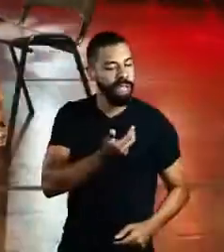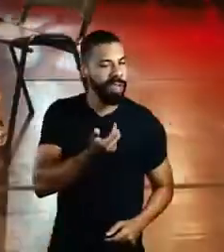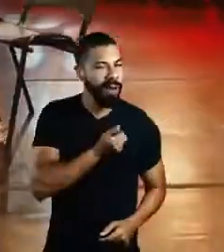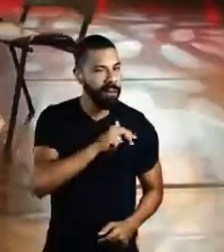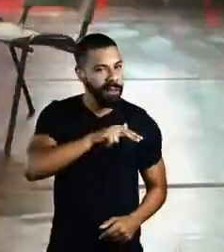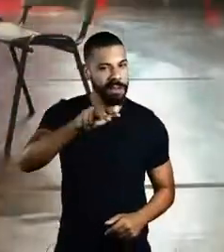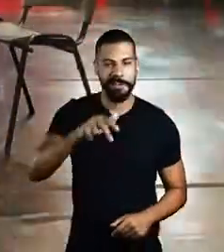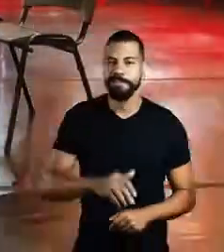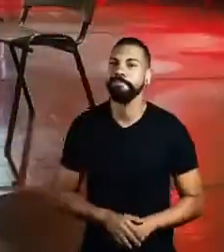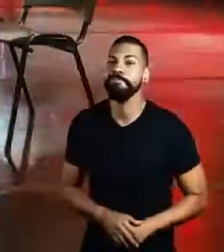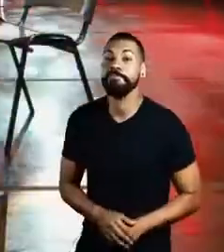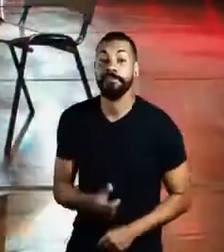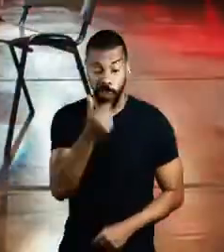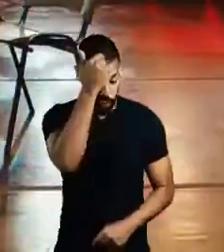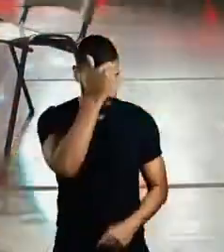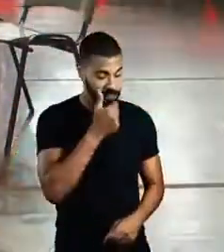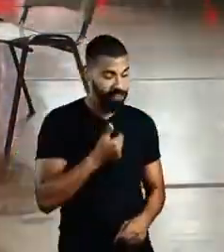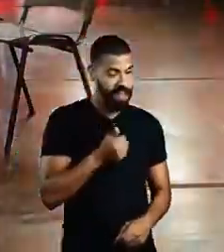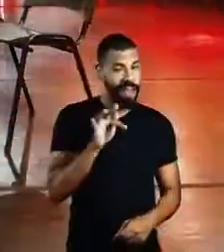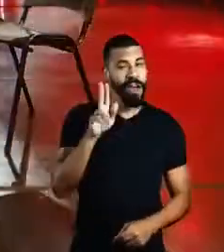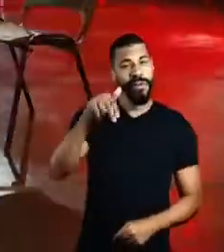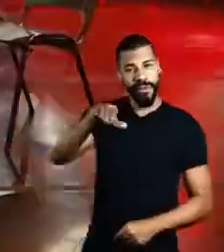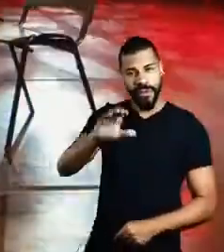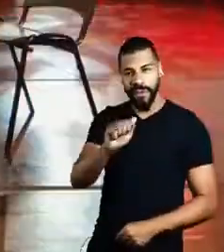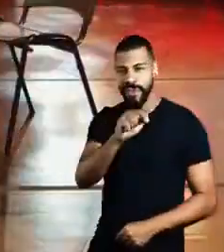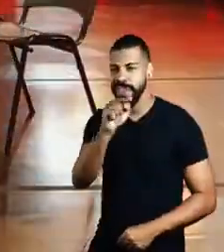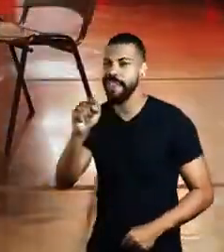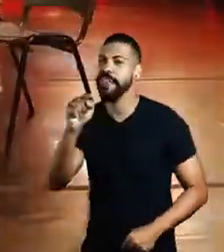nós. Função.